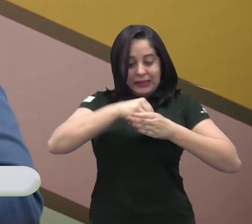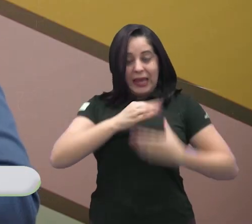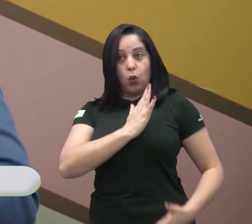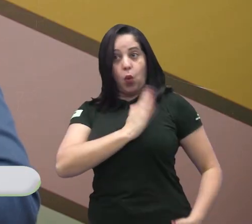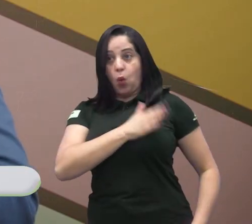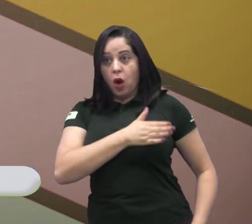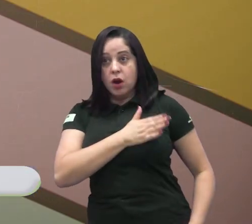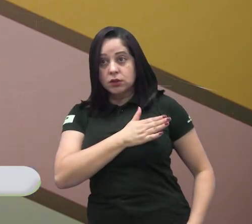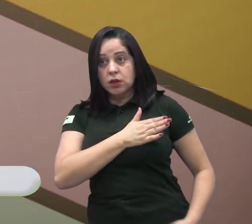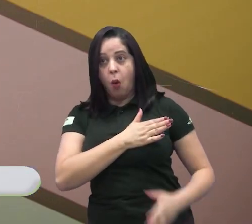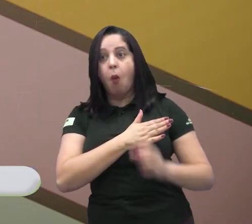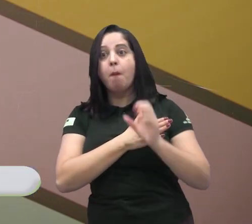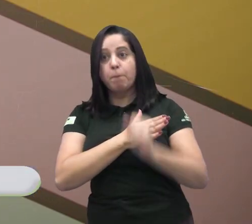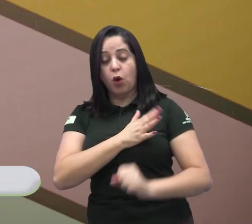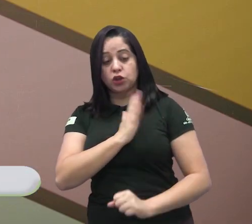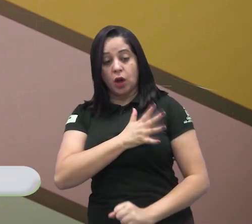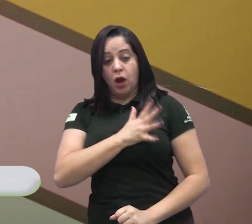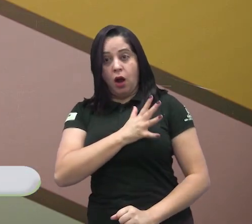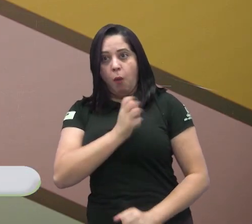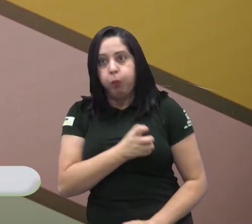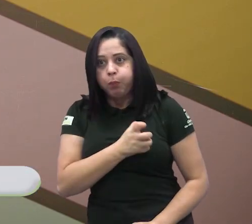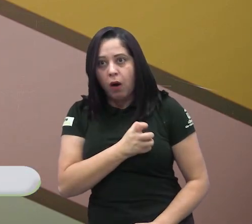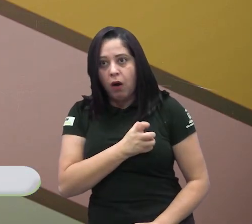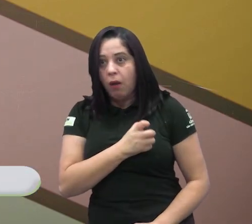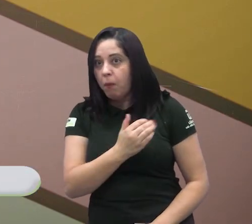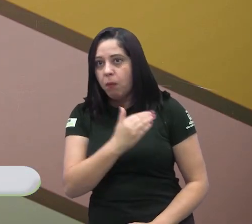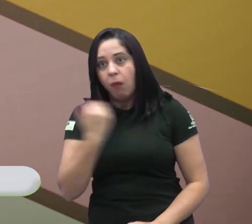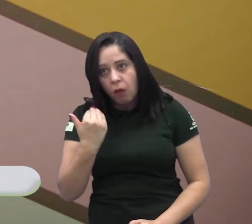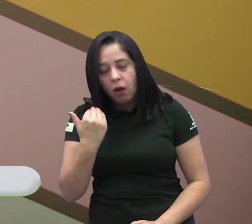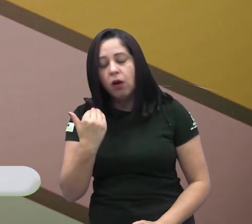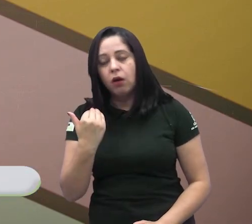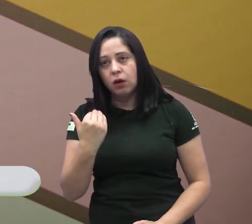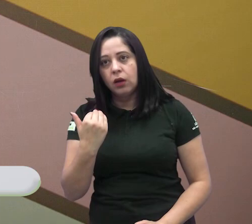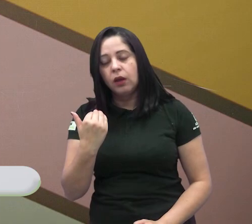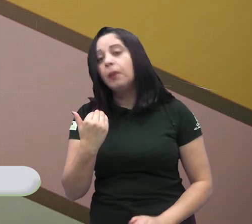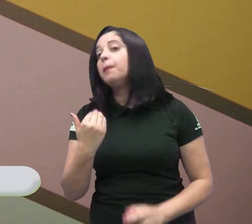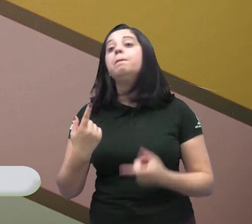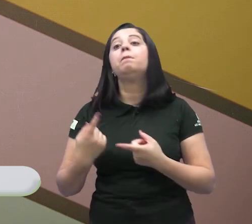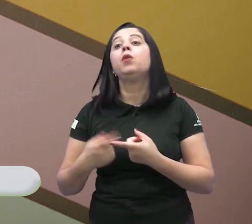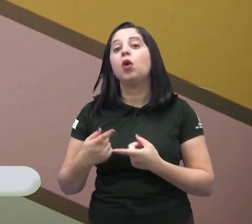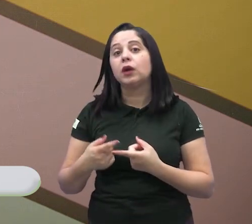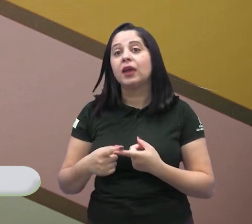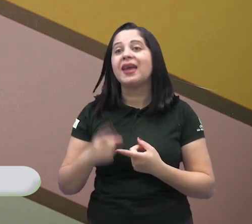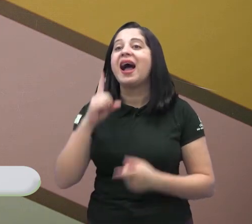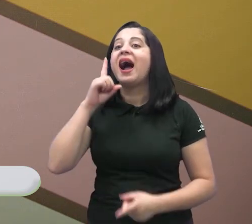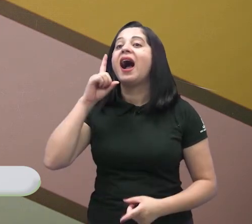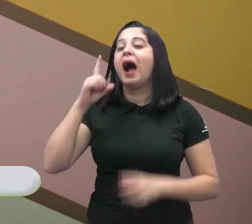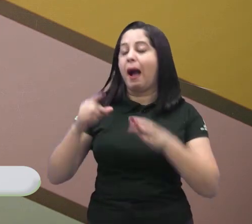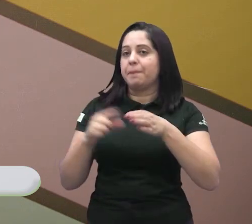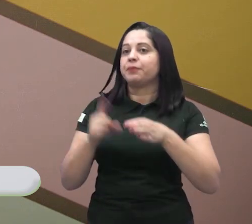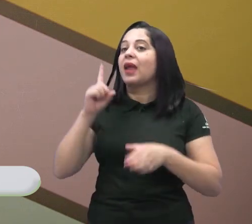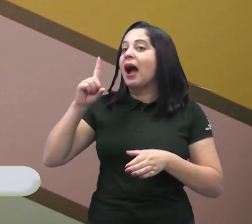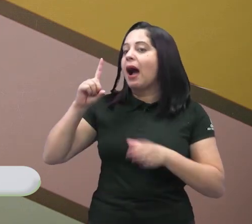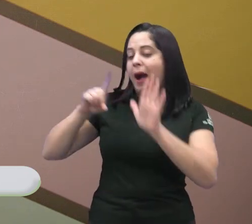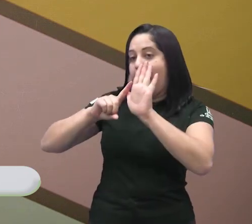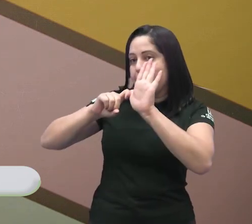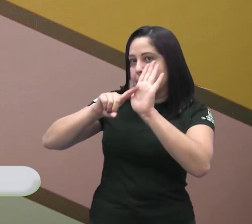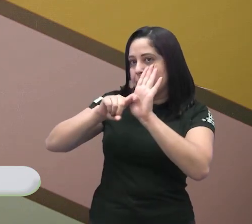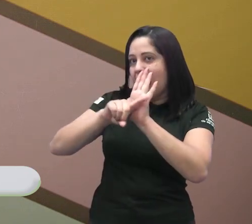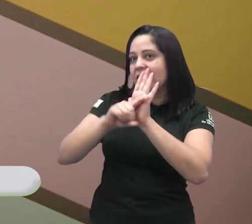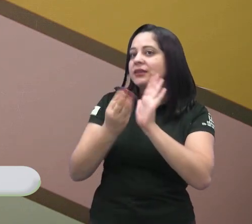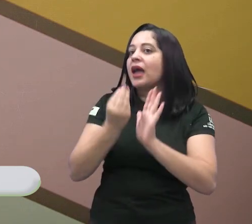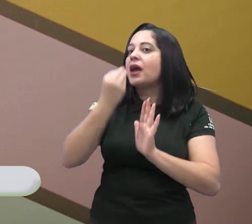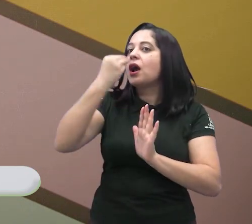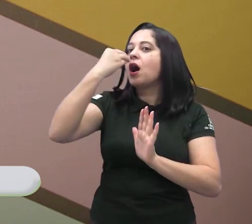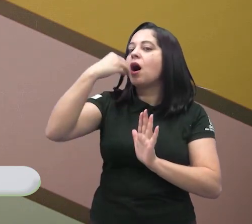o paciente a ter um infarto, morrer e vir a óbito, infelizmente. Por quê? Essas bactérias que causam essa doença,